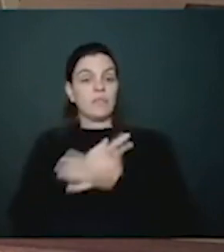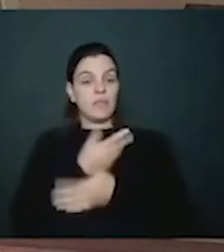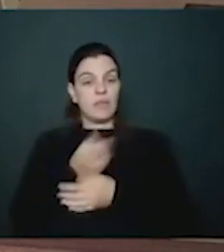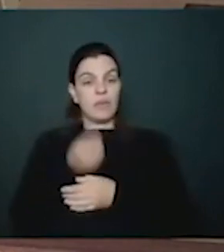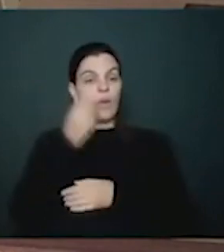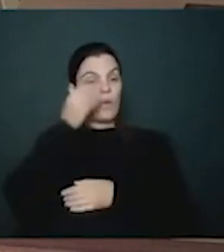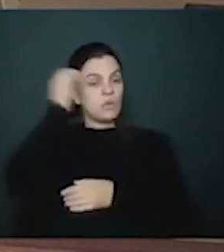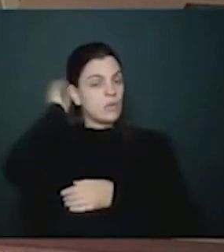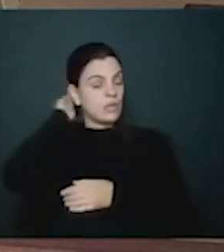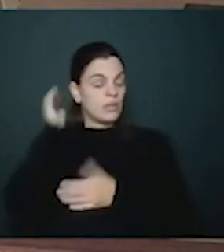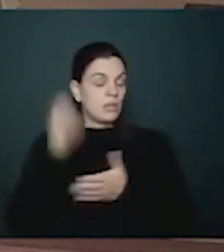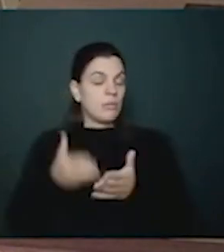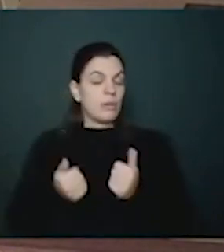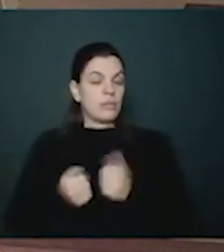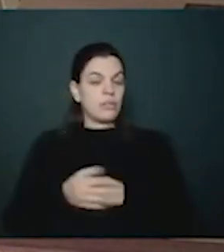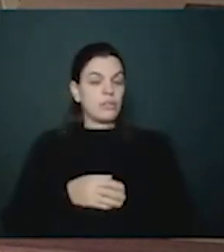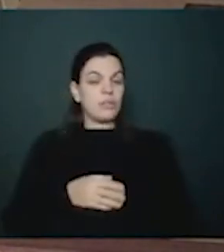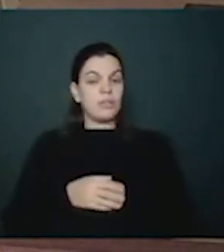bem, nosso...